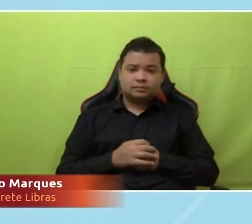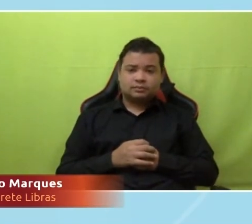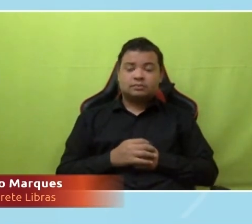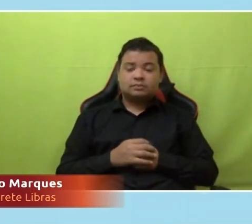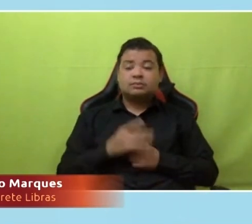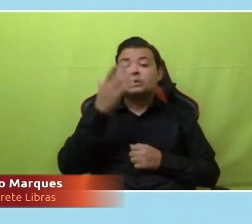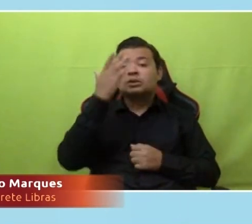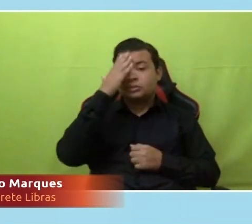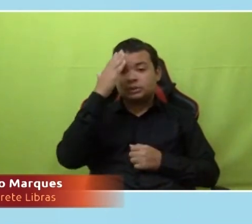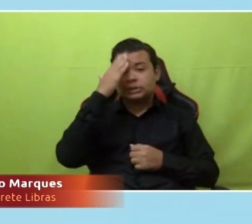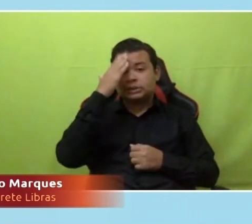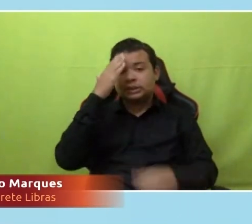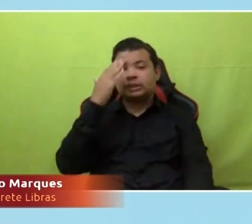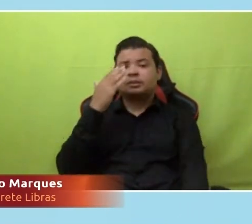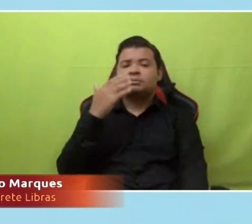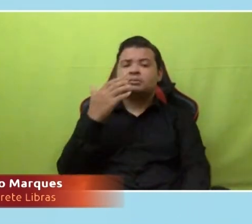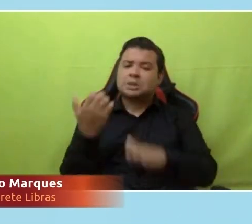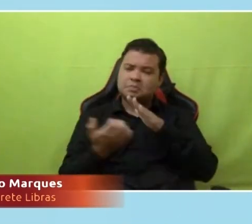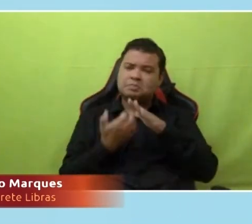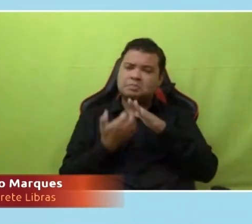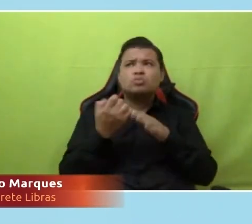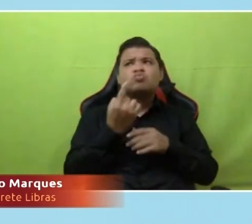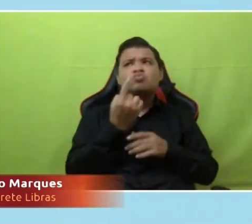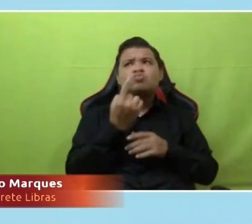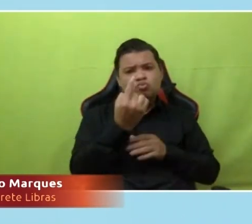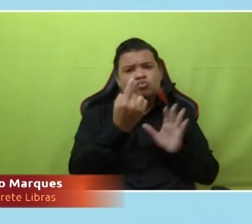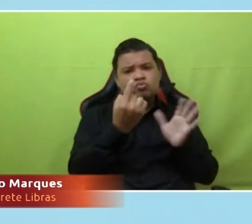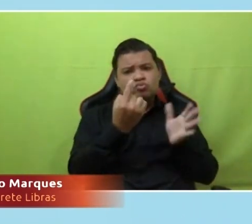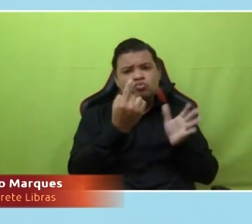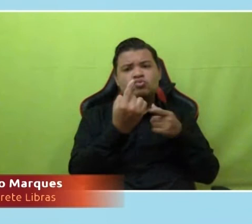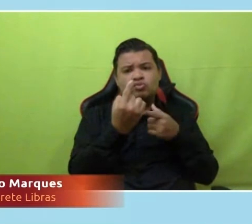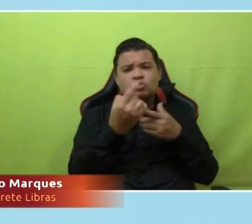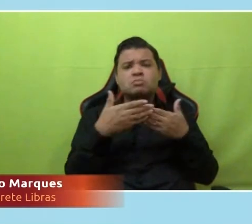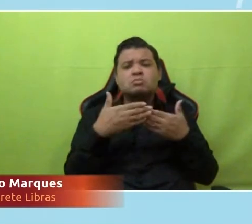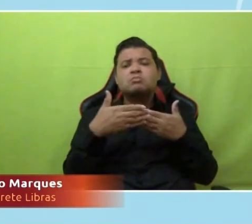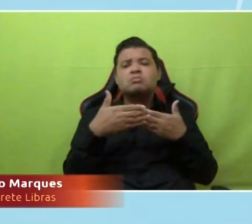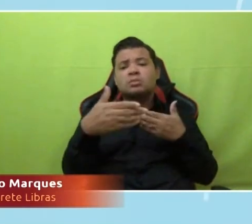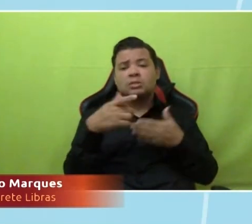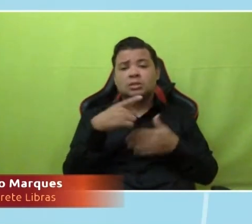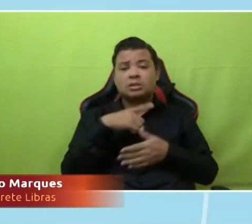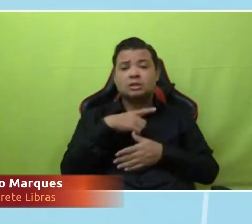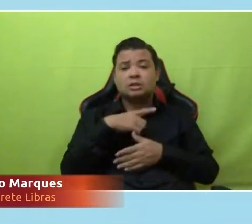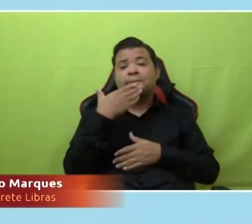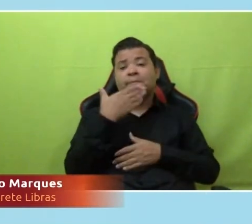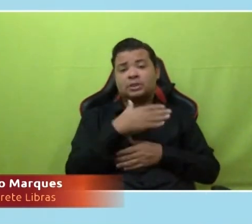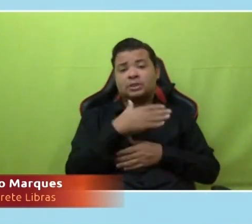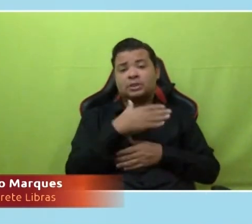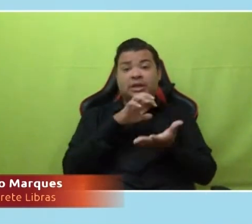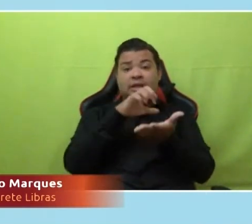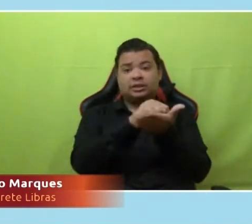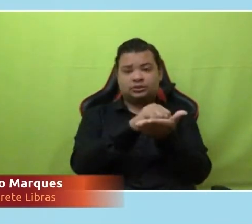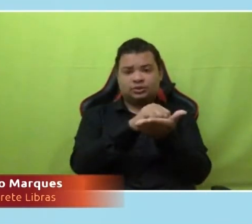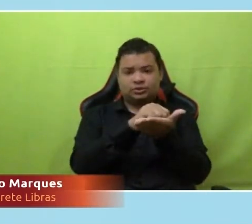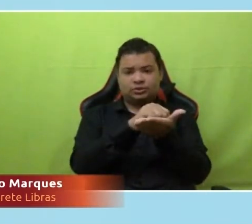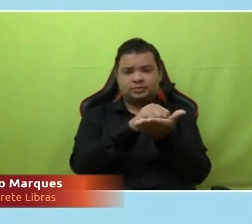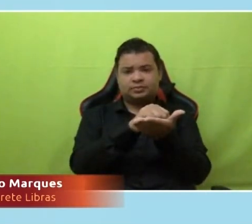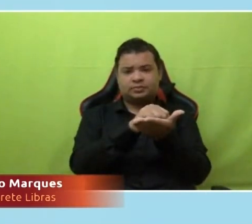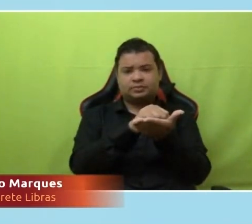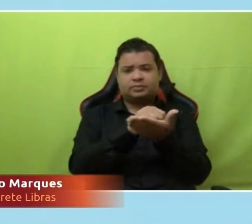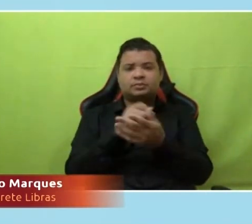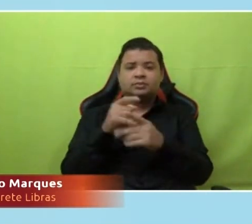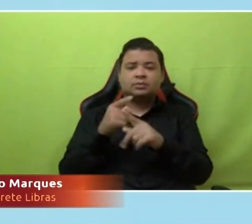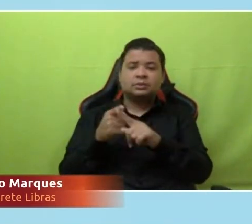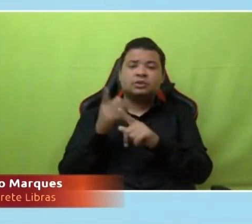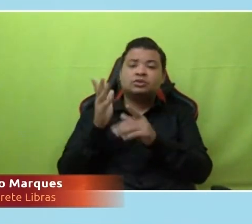está desenvolvendo novas vacinas, eles devem entrar em breve com o pedido de registro. Já até foi aprovado para uso